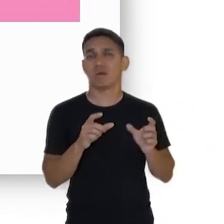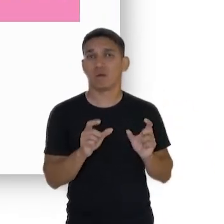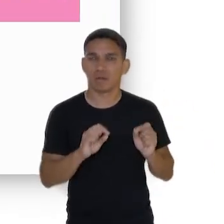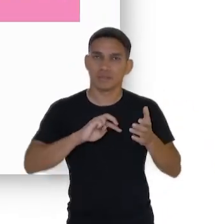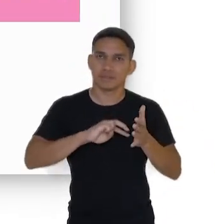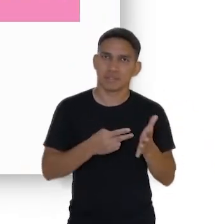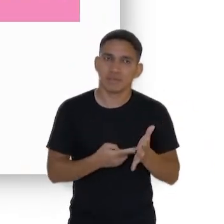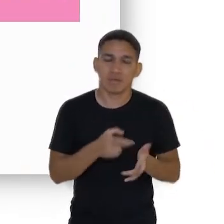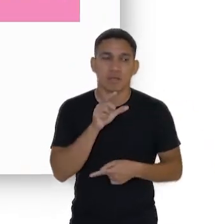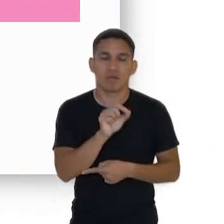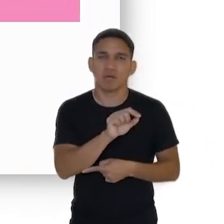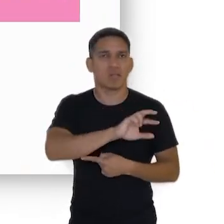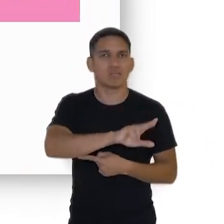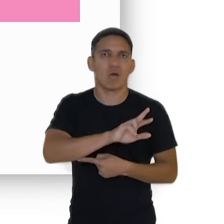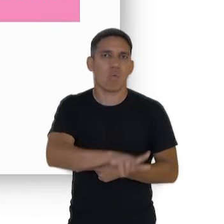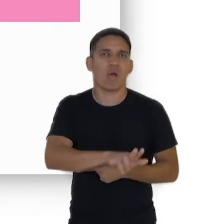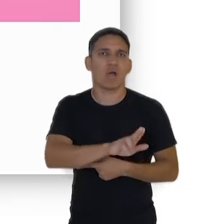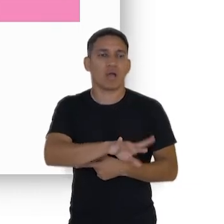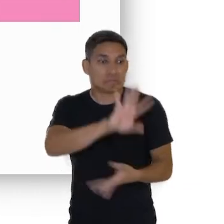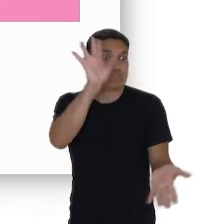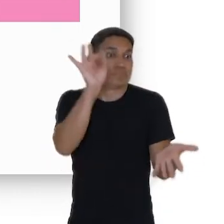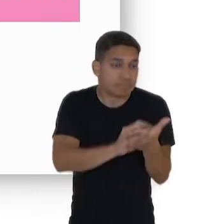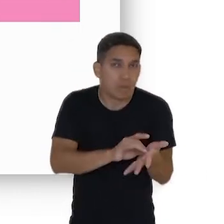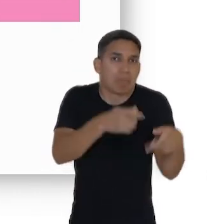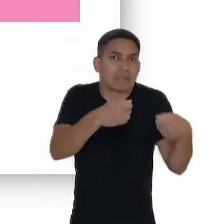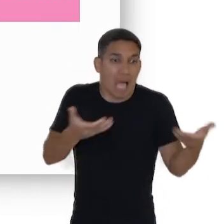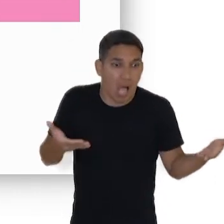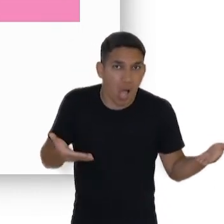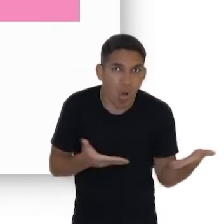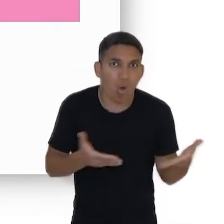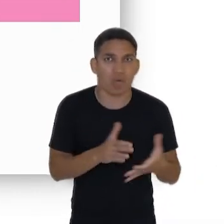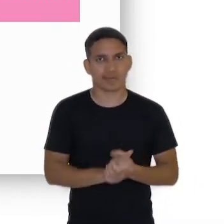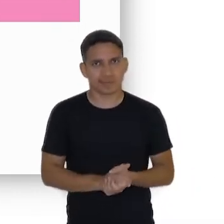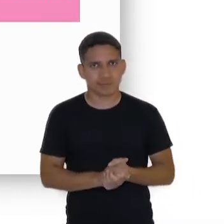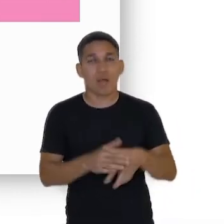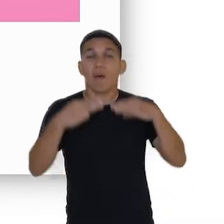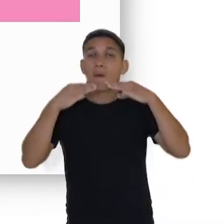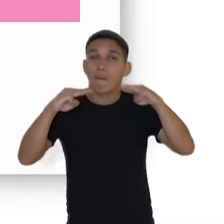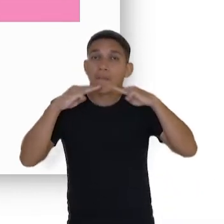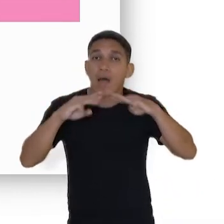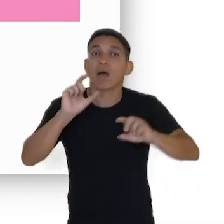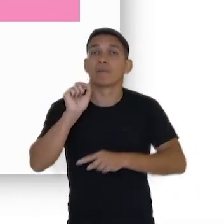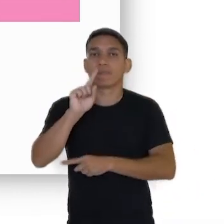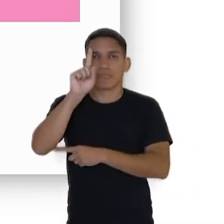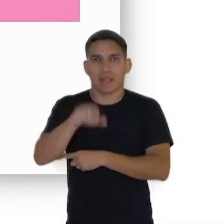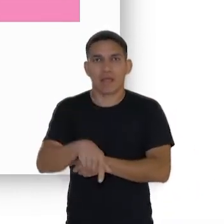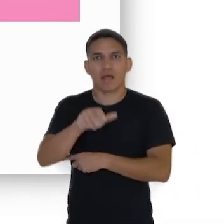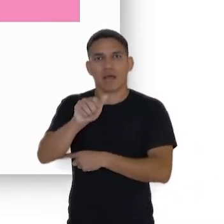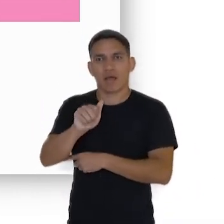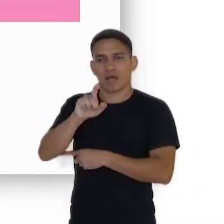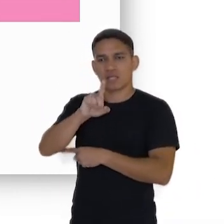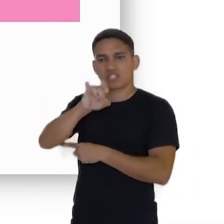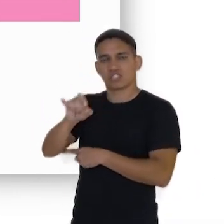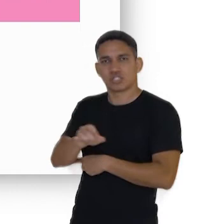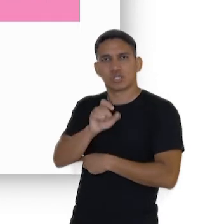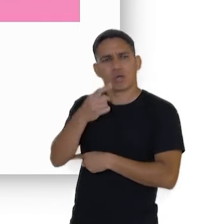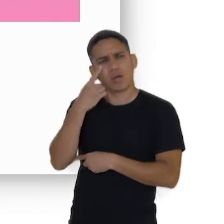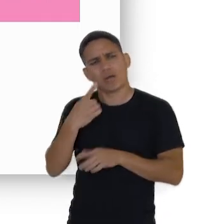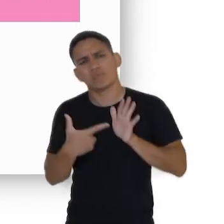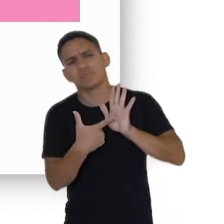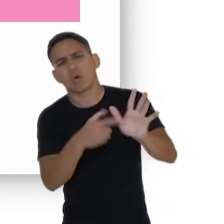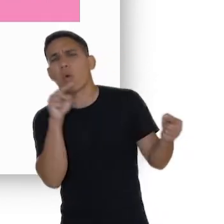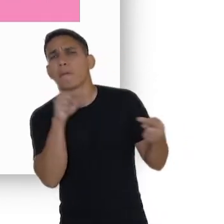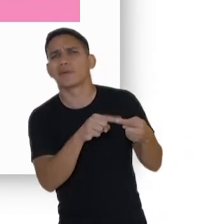ou seja, eles não têm utilidade imediata. O marketing tem por objetivo criar